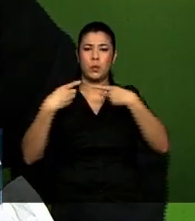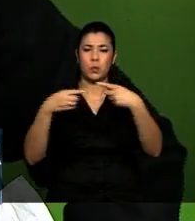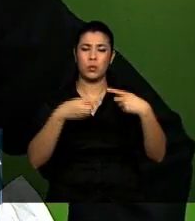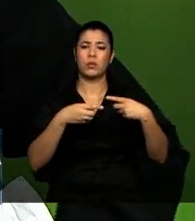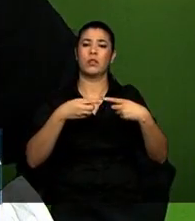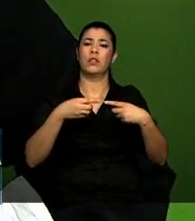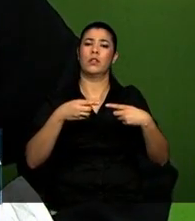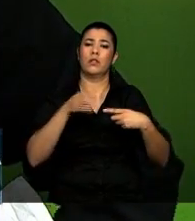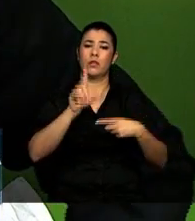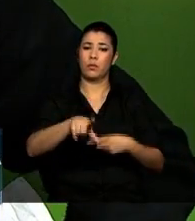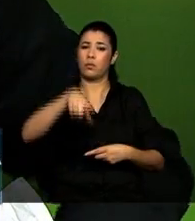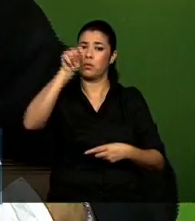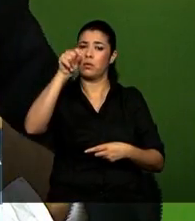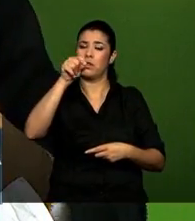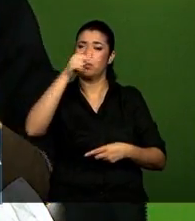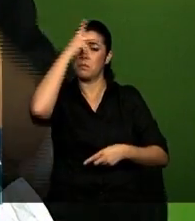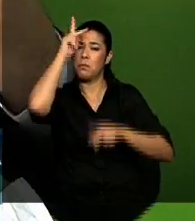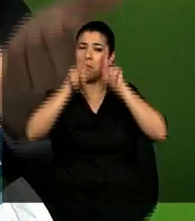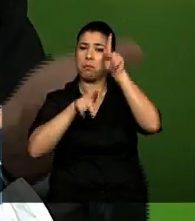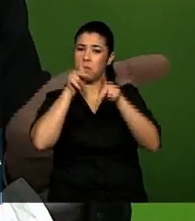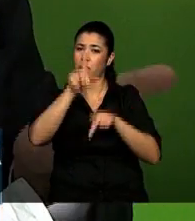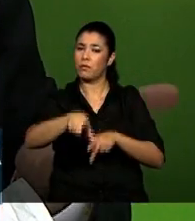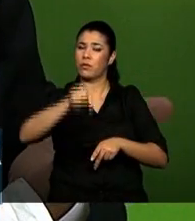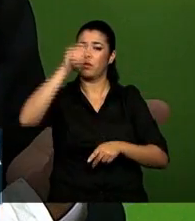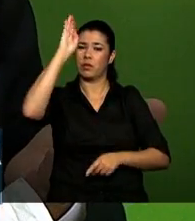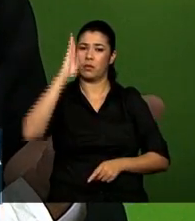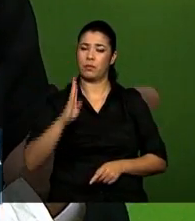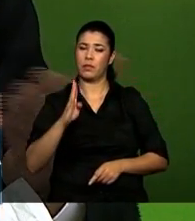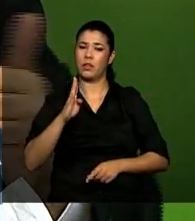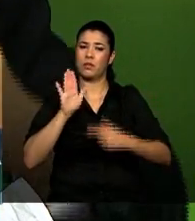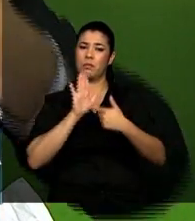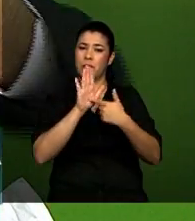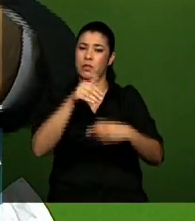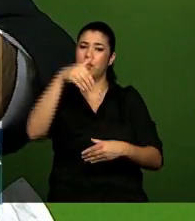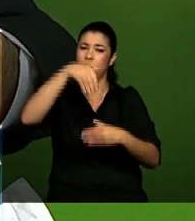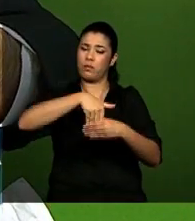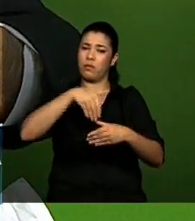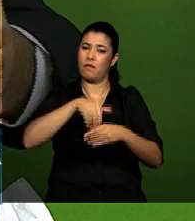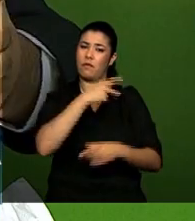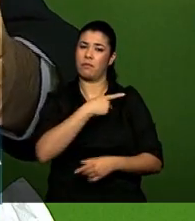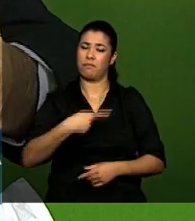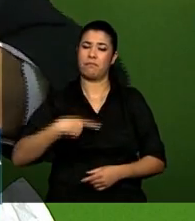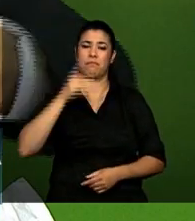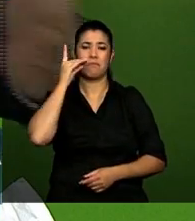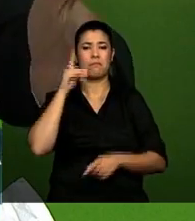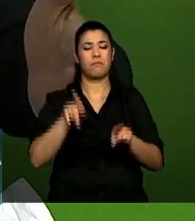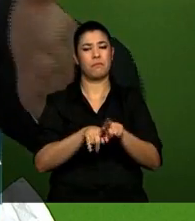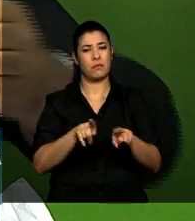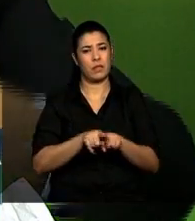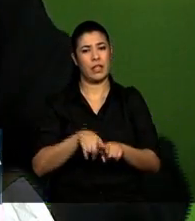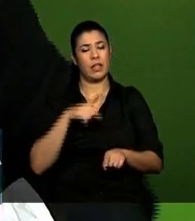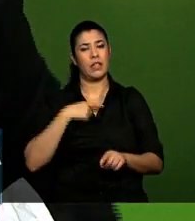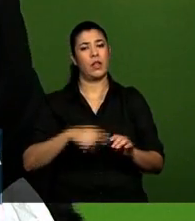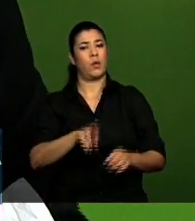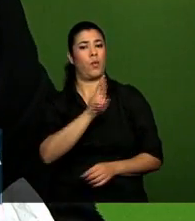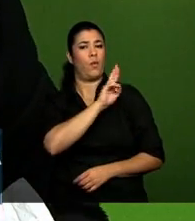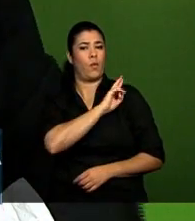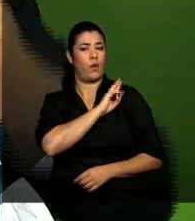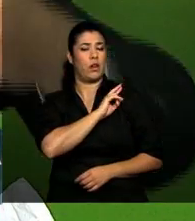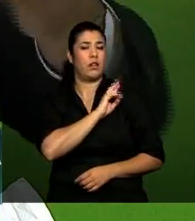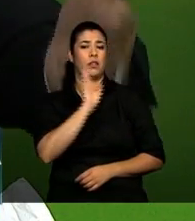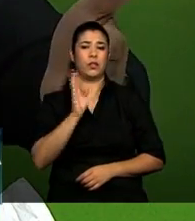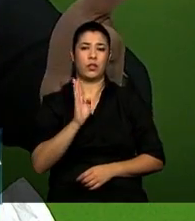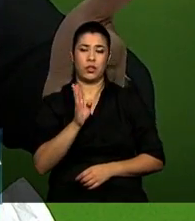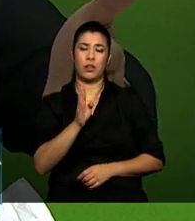eleitas pelo povo brasileiro a partir da eleição da presidenta Dilma Rous portanto nós temos uma agenda de reformas de mudanças